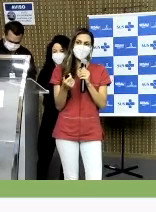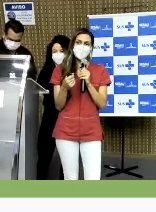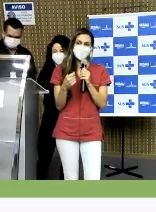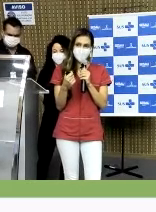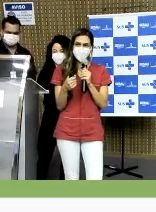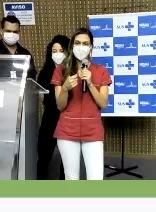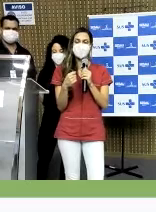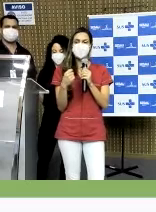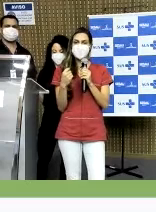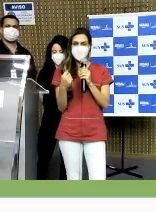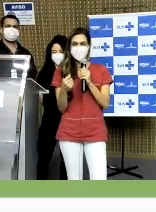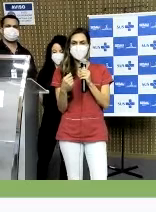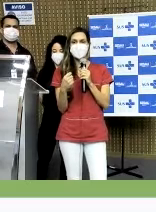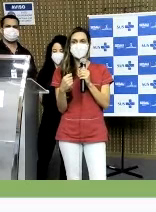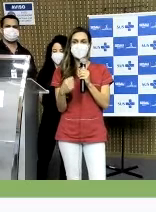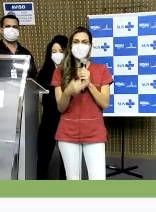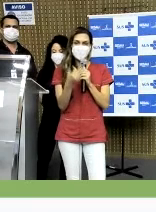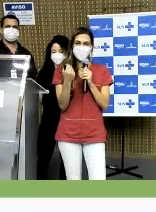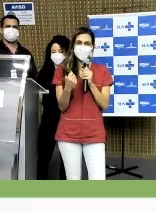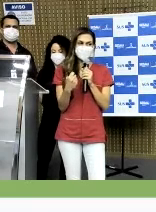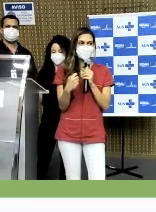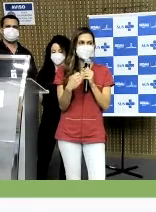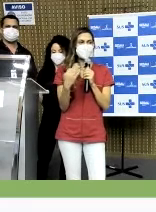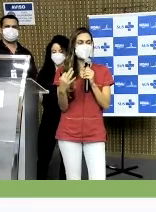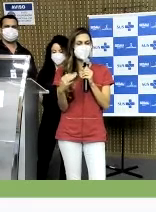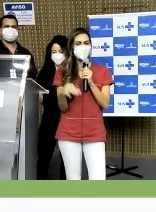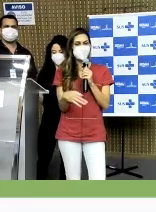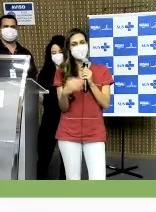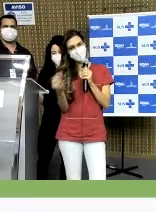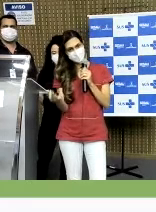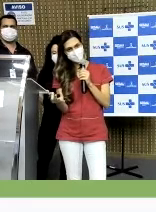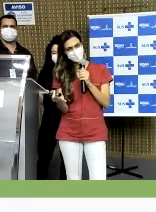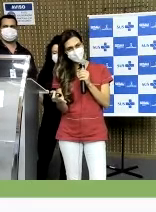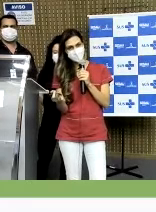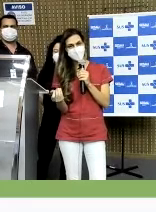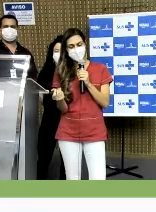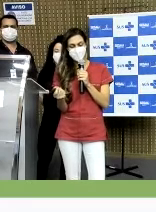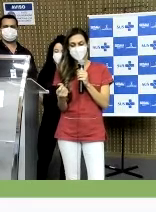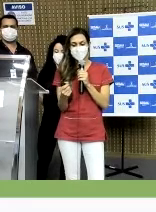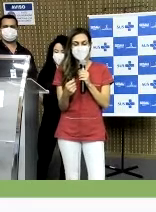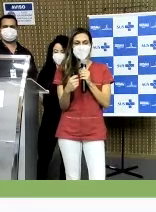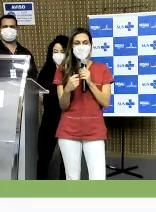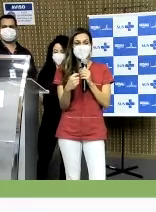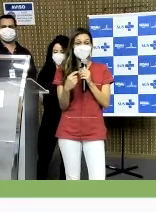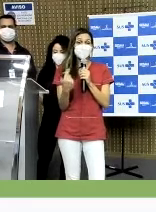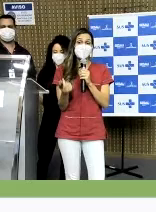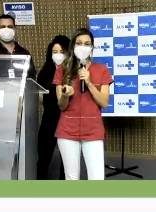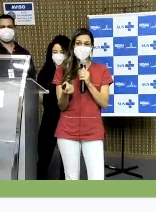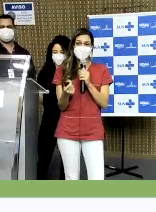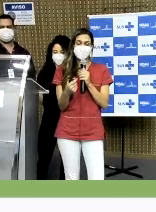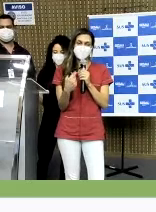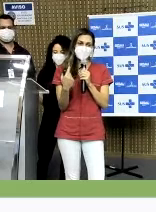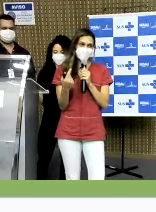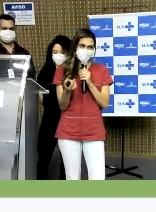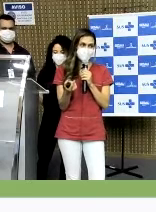propomos que fossem feitos estudos de casos que seriam abertos, né, com um estudo de caso e fechado depois para discussão, semanalmente,